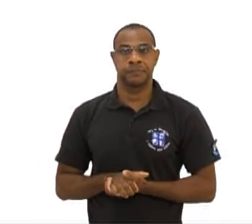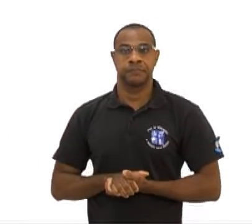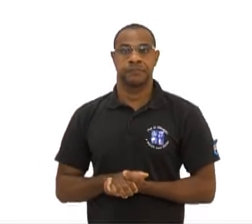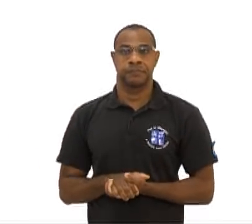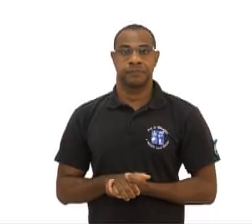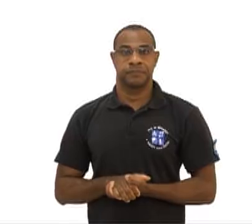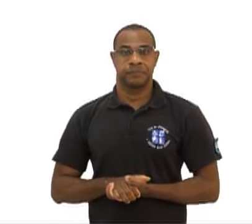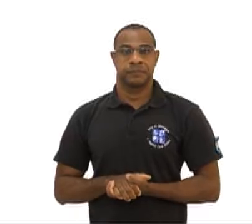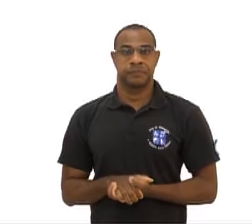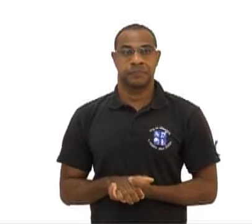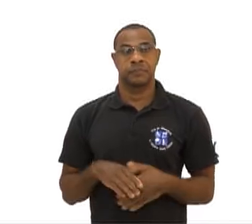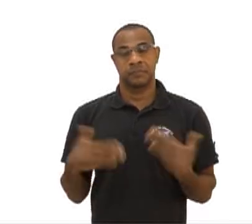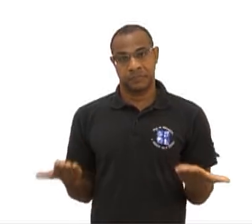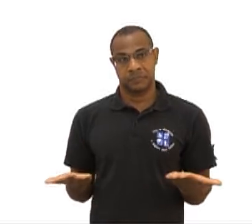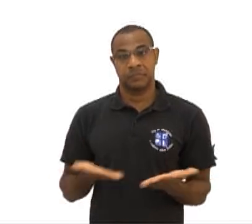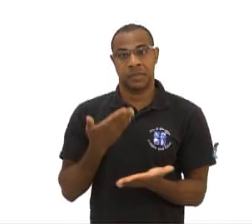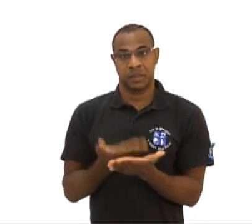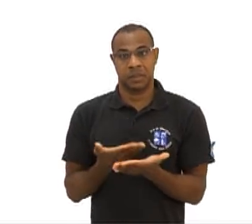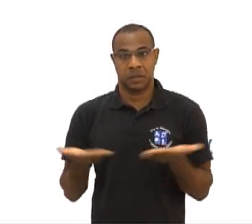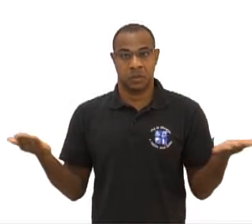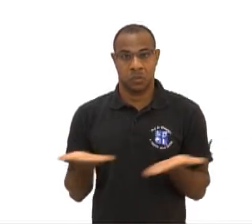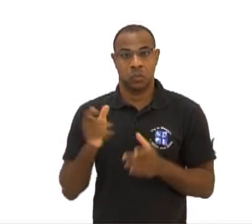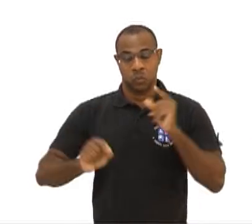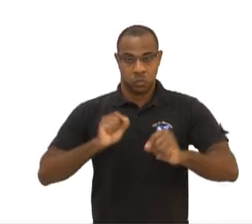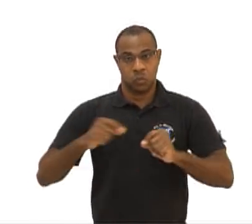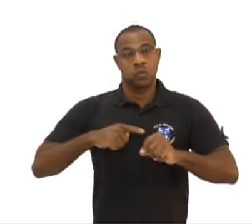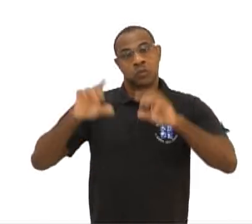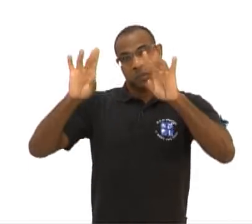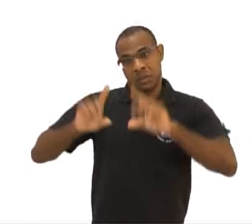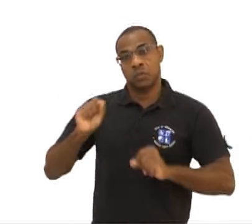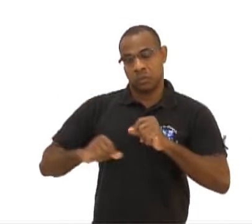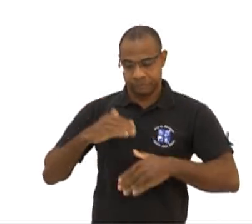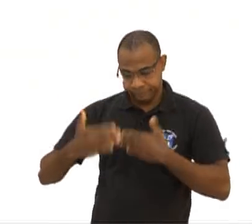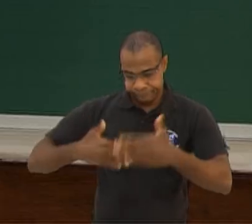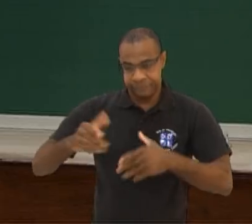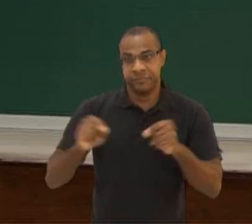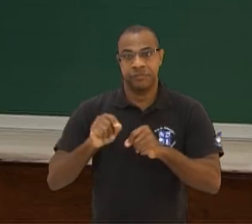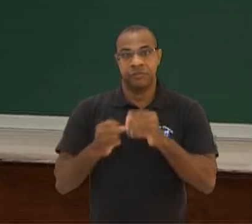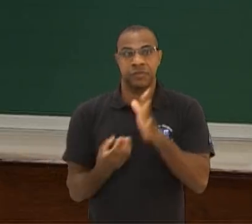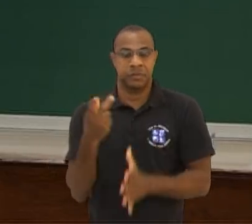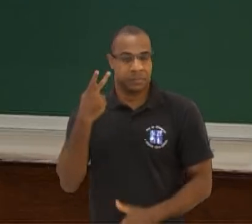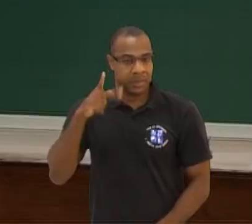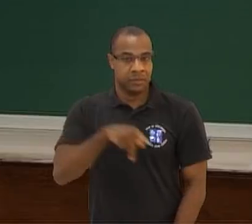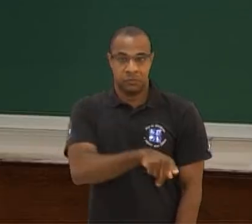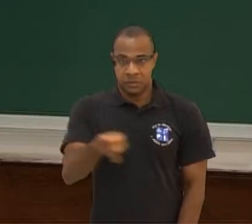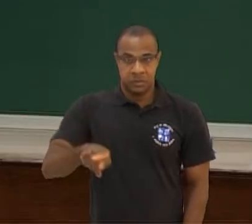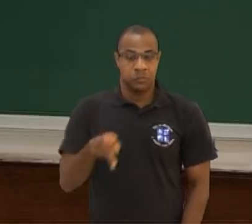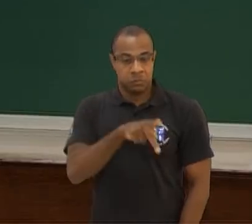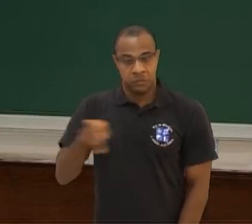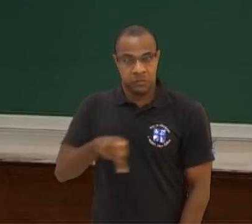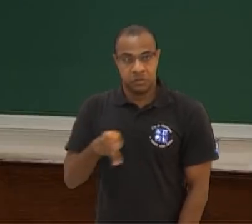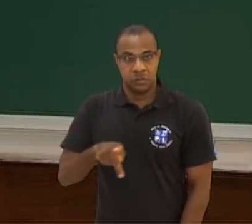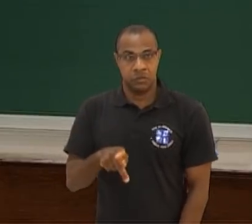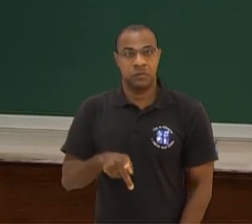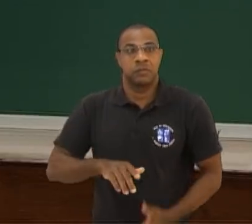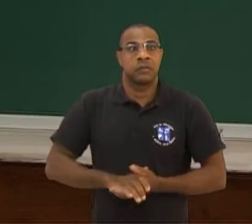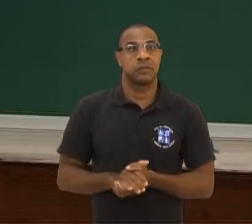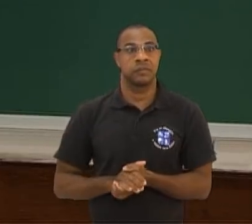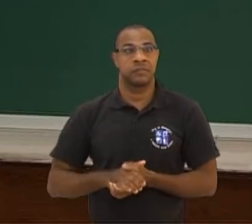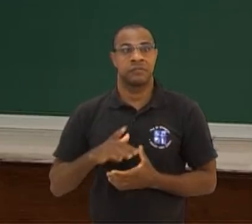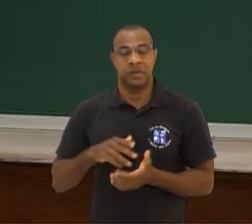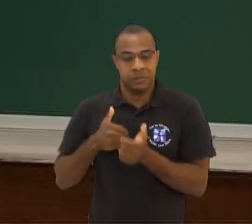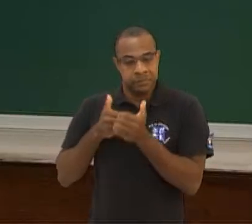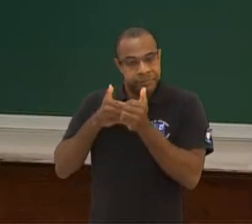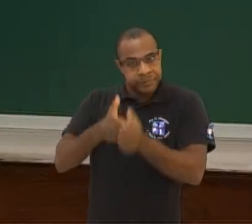fez. Nesta aula foi especialmente elaborada para você. O professor Eloy Correia os